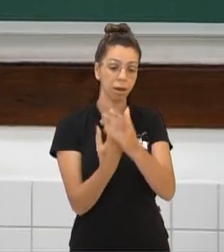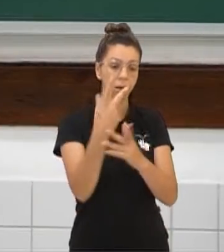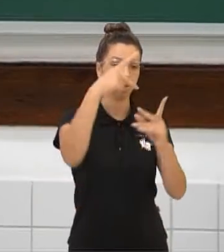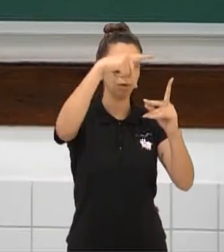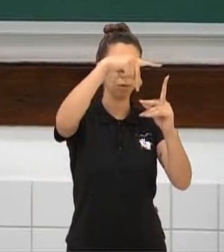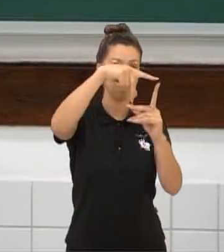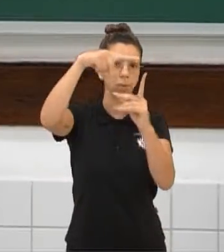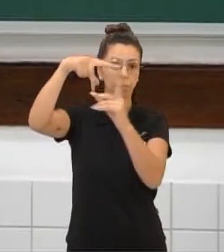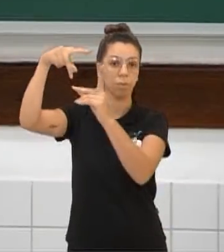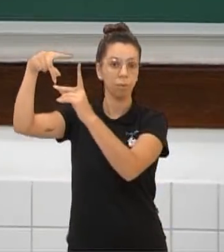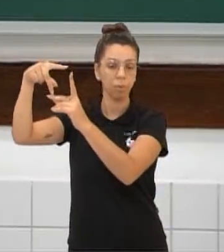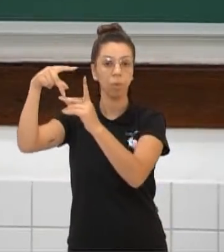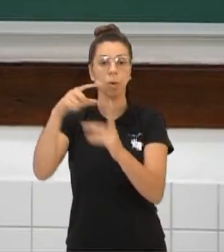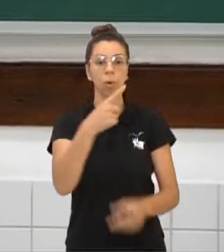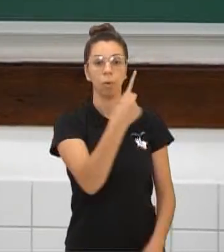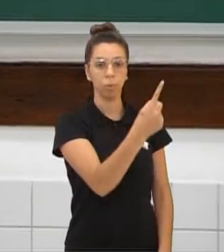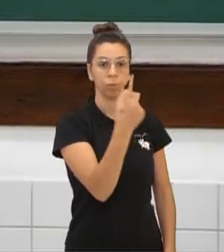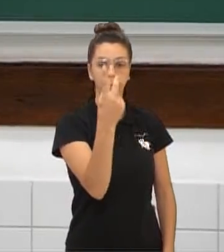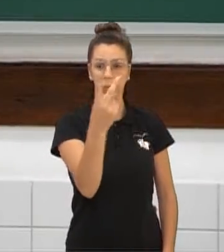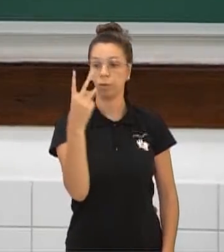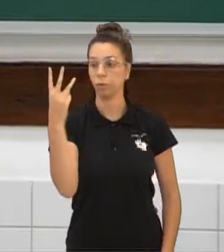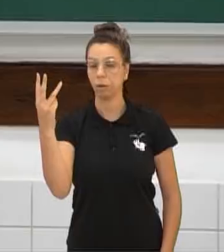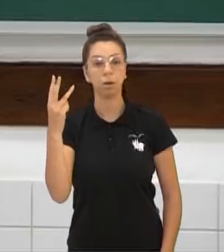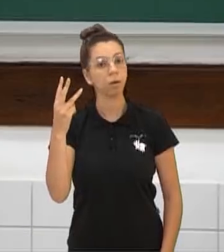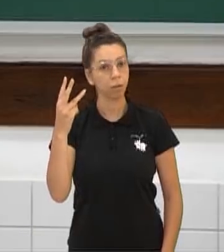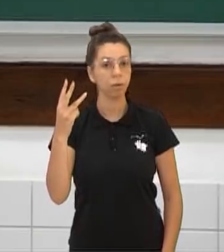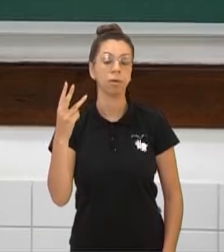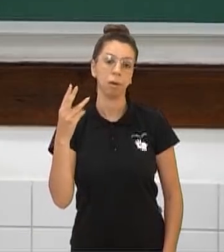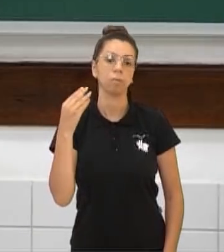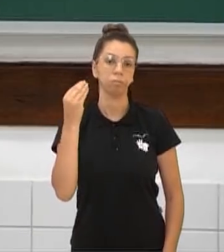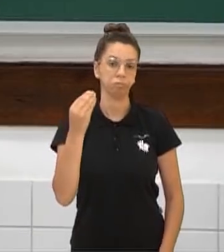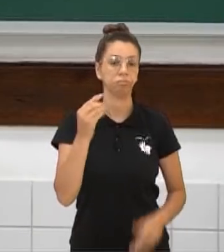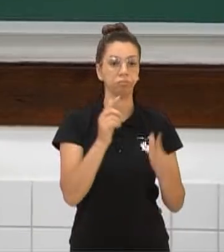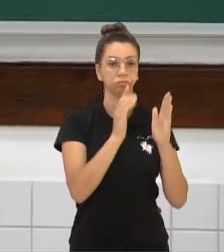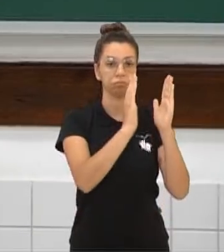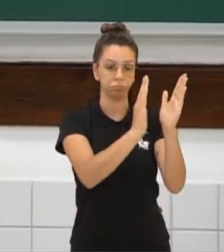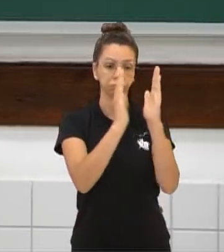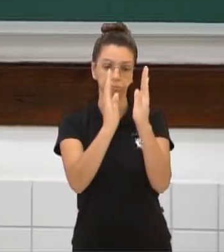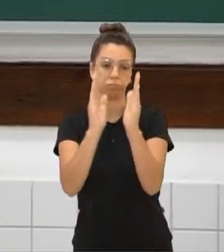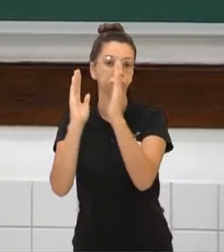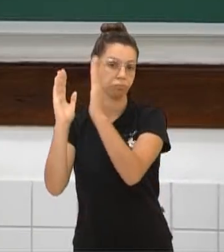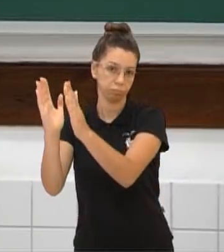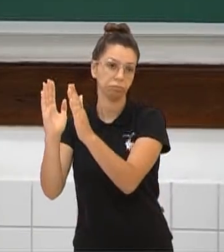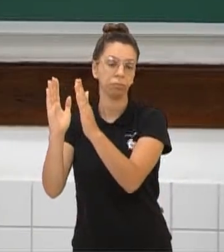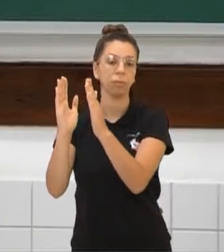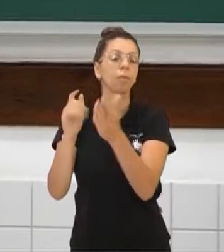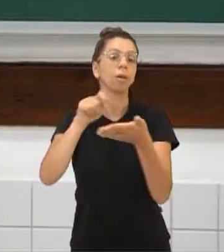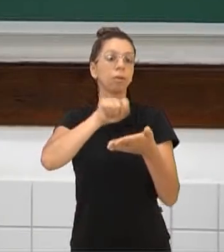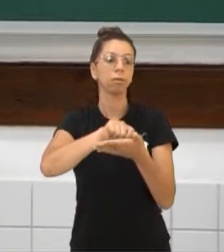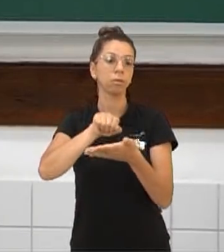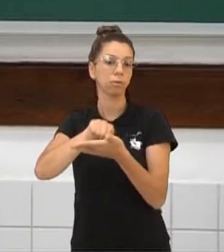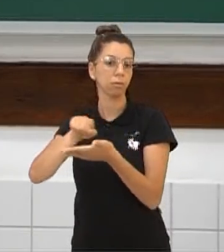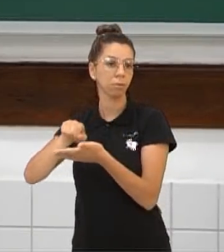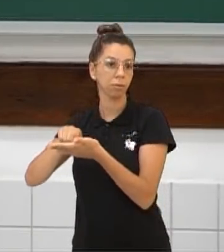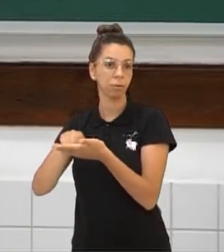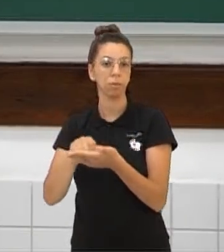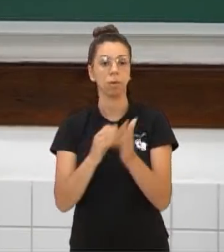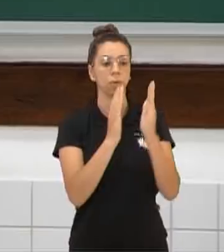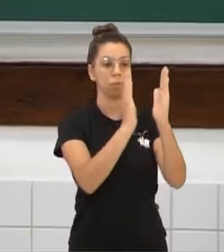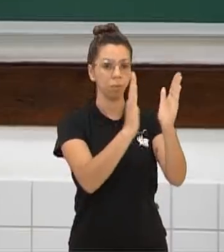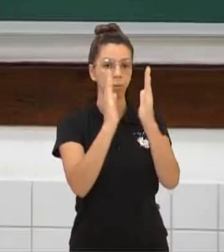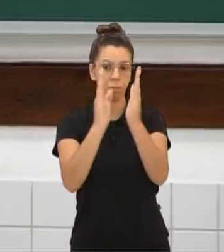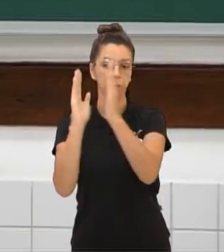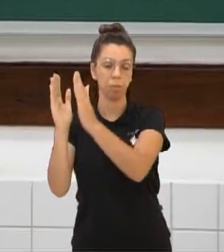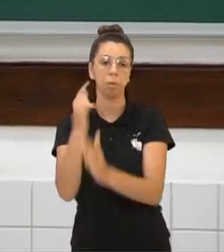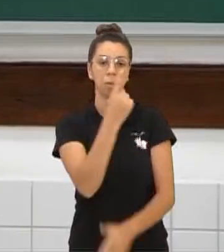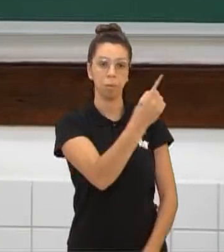Então existe um padrão, tá? Ela sempre escreve, essa cartunista sempre escreve as tirinhas dela em 3